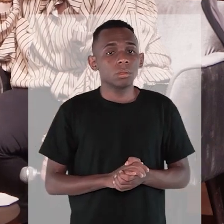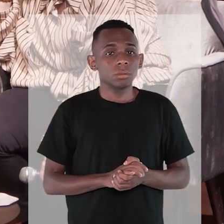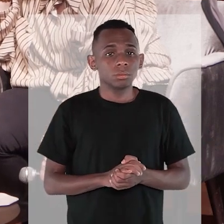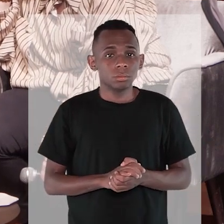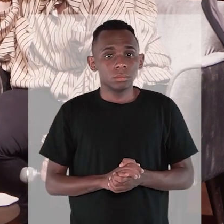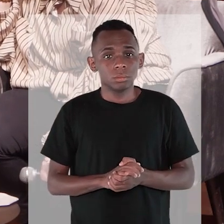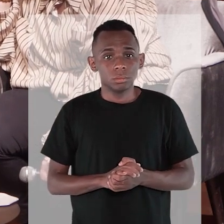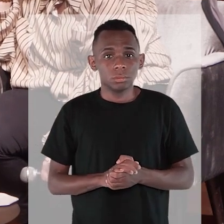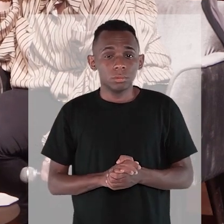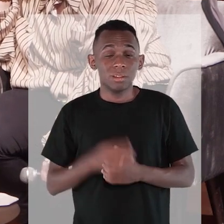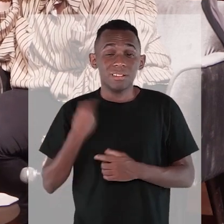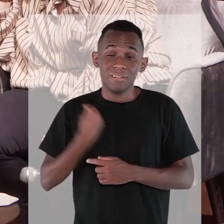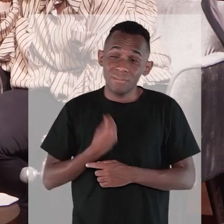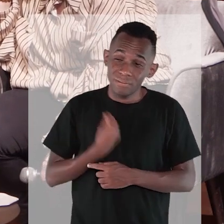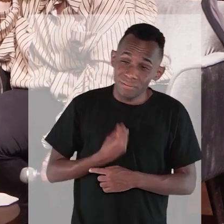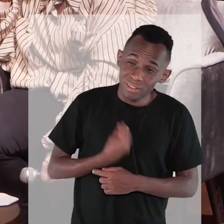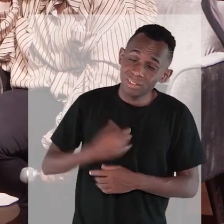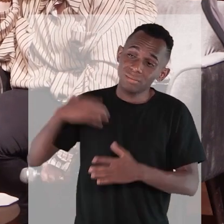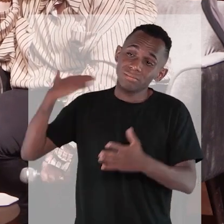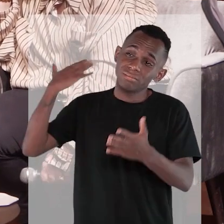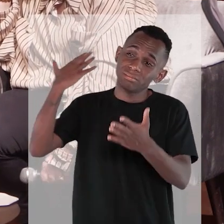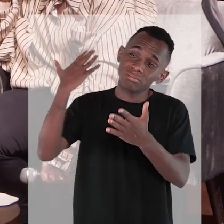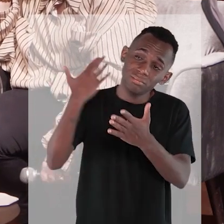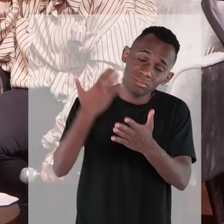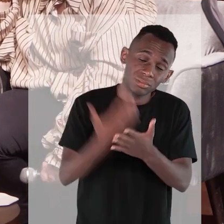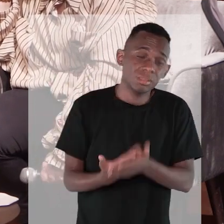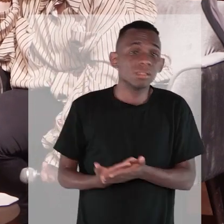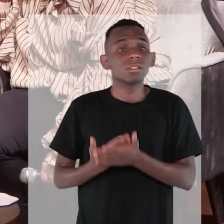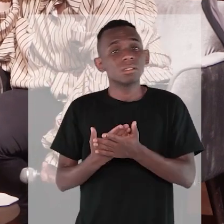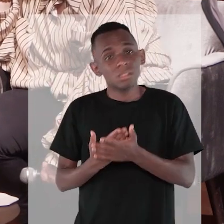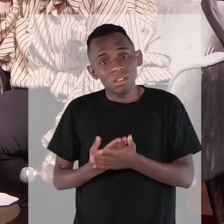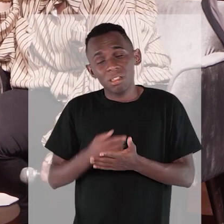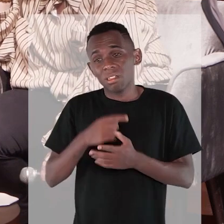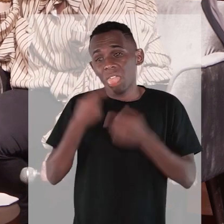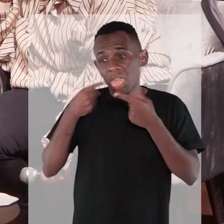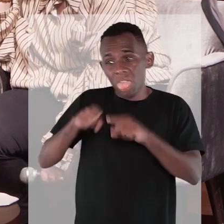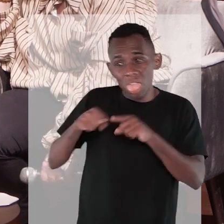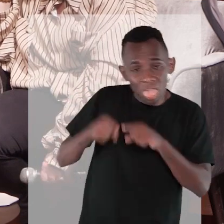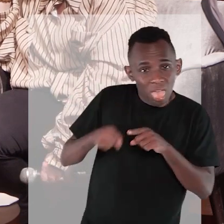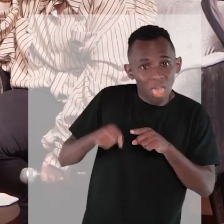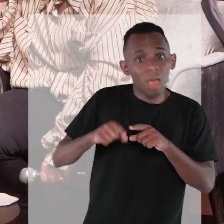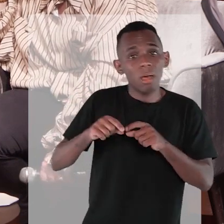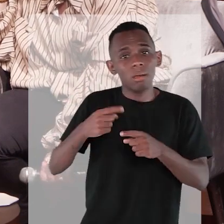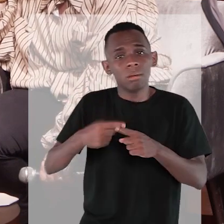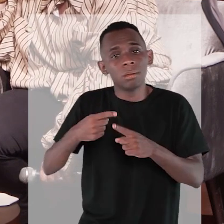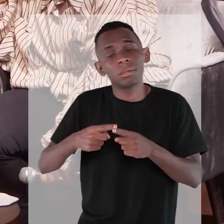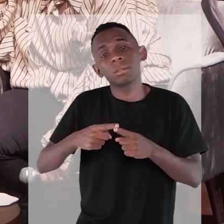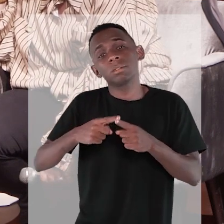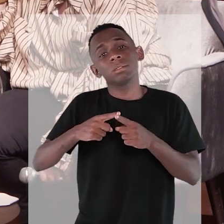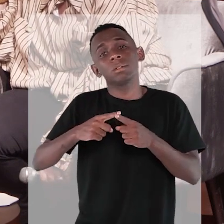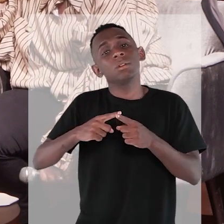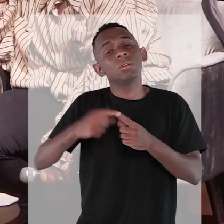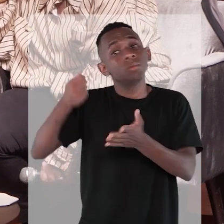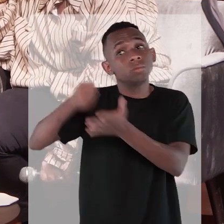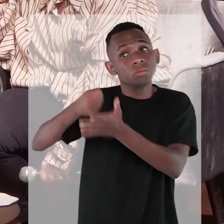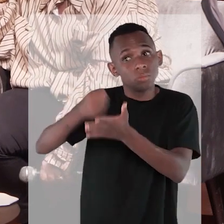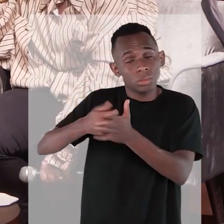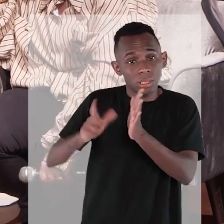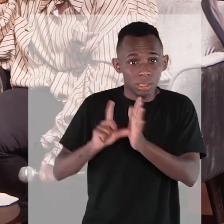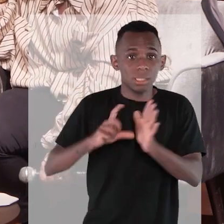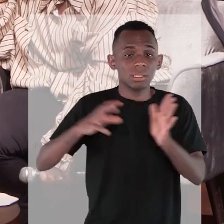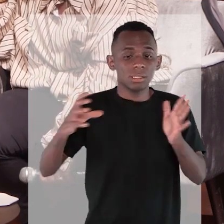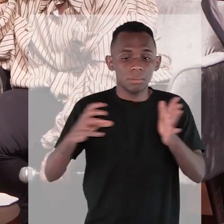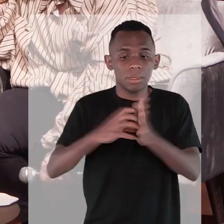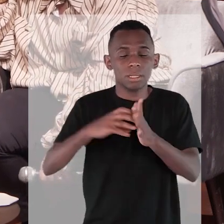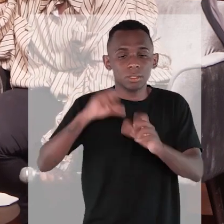passar a vida inteira criticando o fato de que o fascismo tornara-se um partido. Né? Se, no entanto, a gente olha